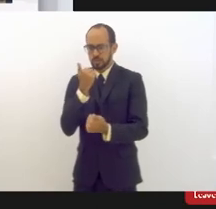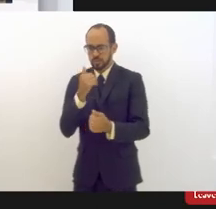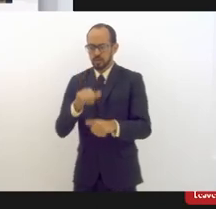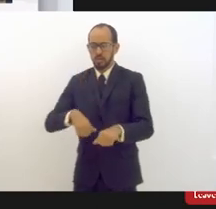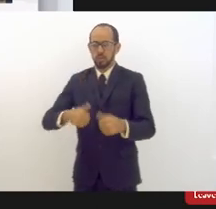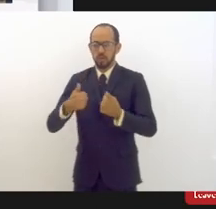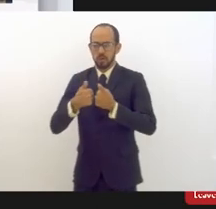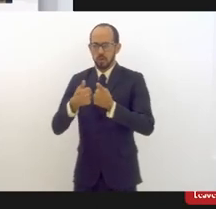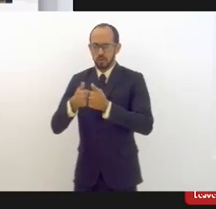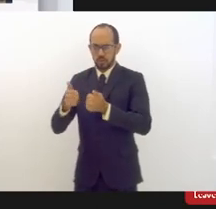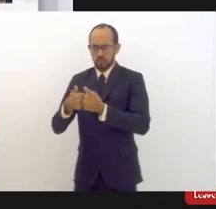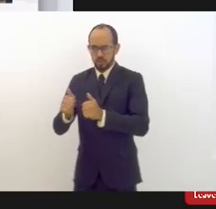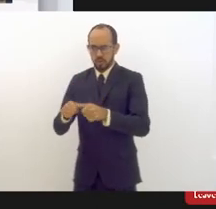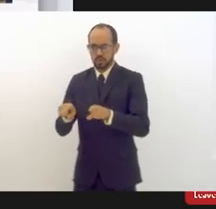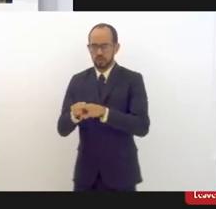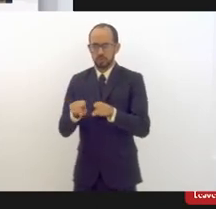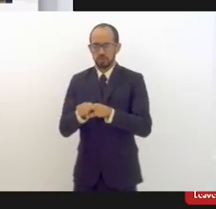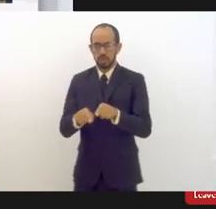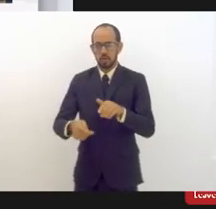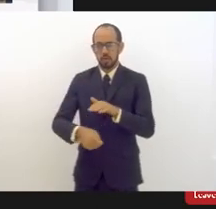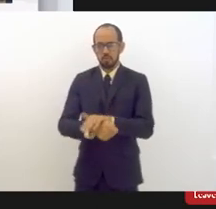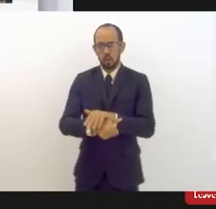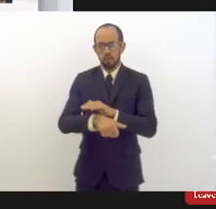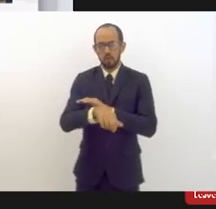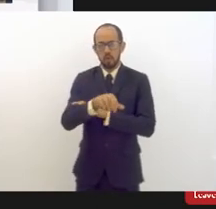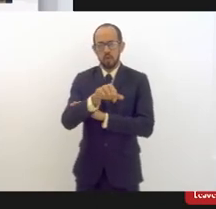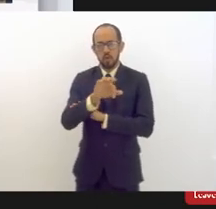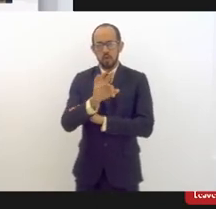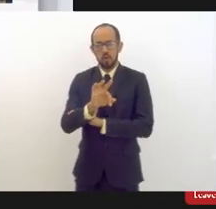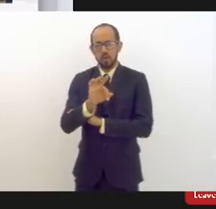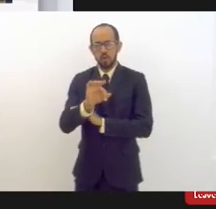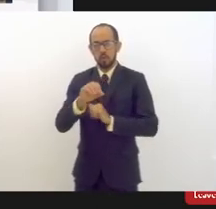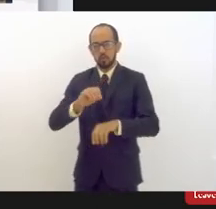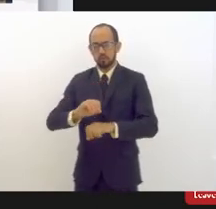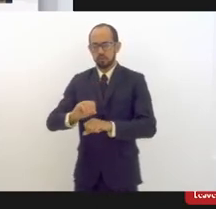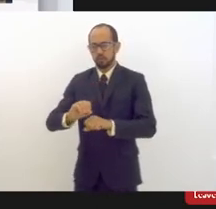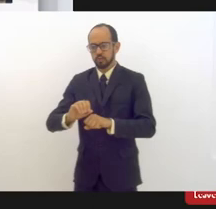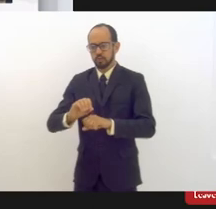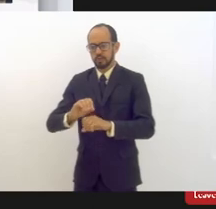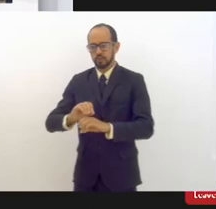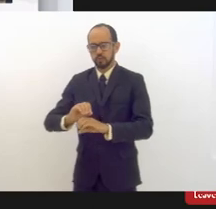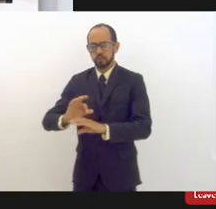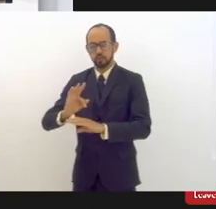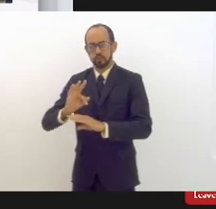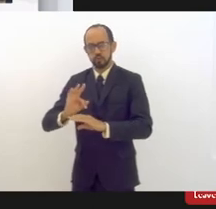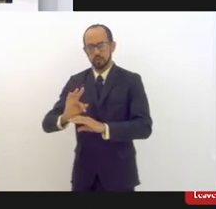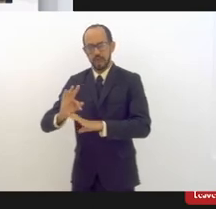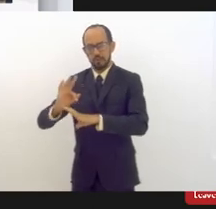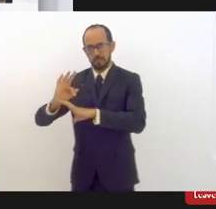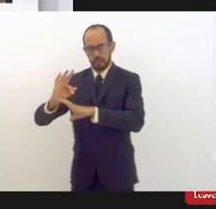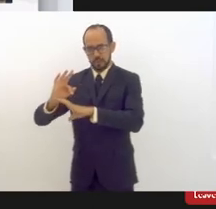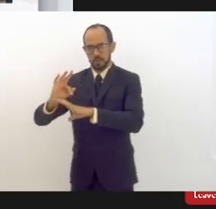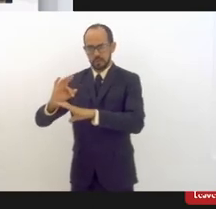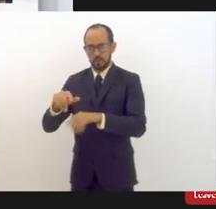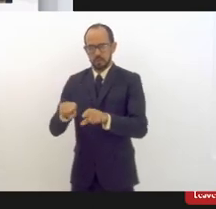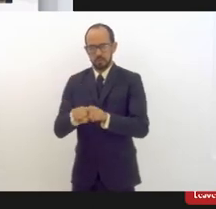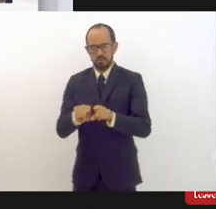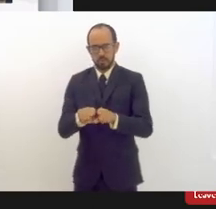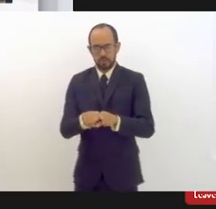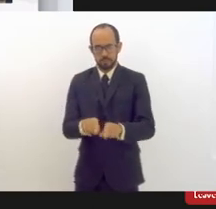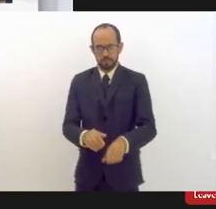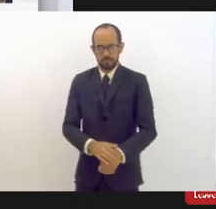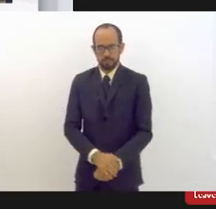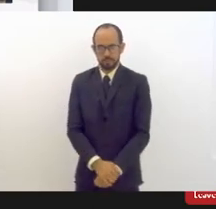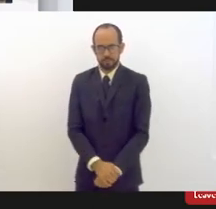Fundeb. Lembrando que essa cota do abono Fundeb foi referente ao excedente da arrecadação. E aí,